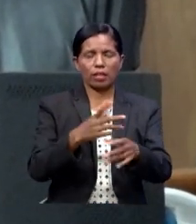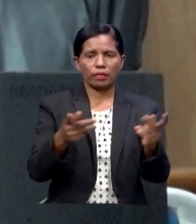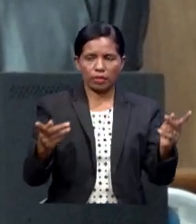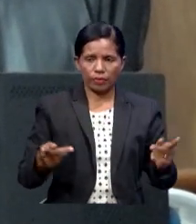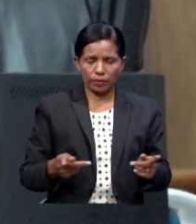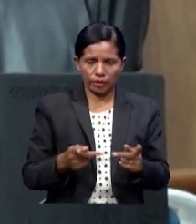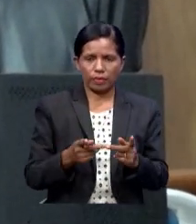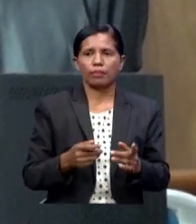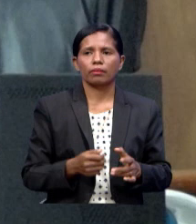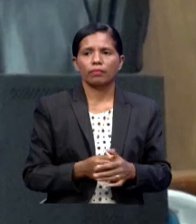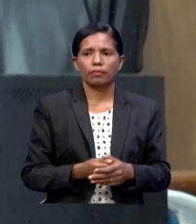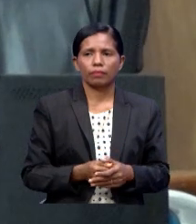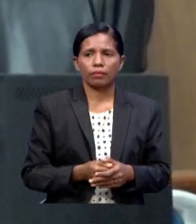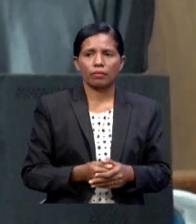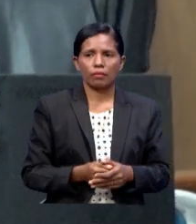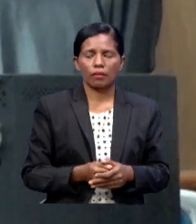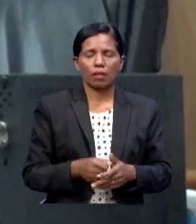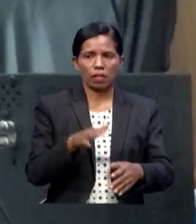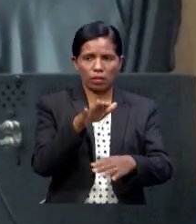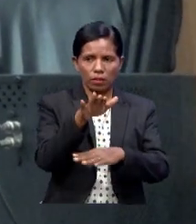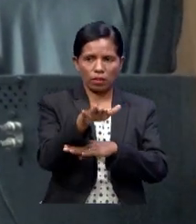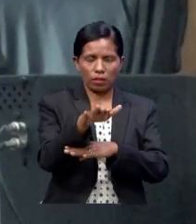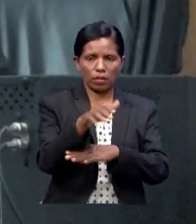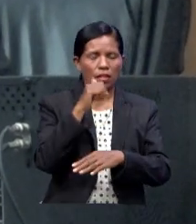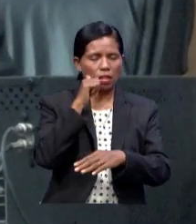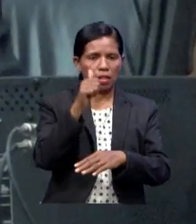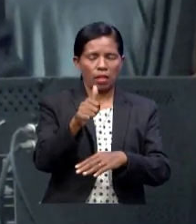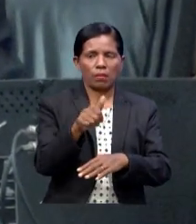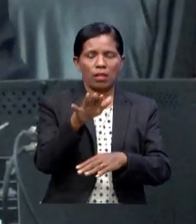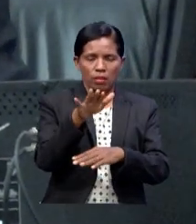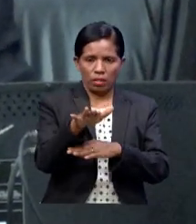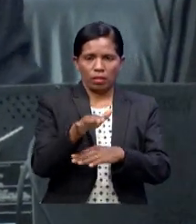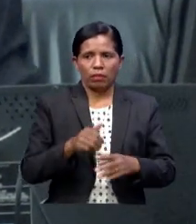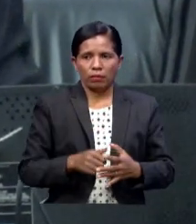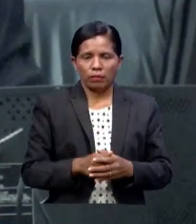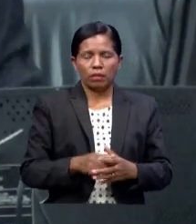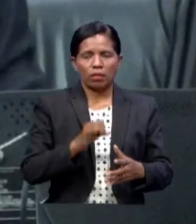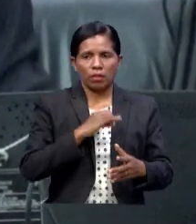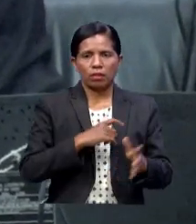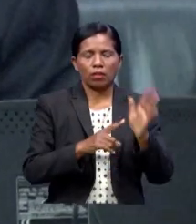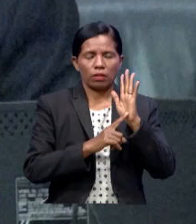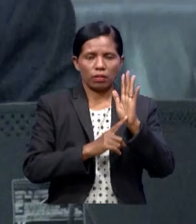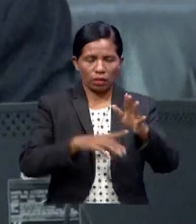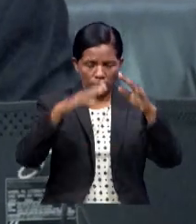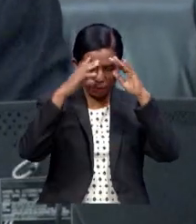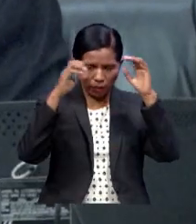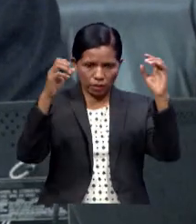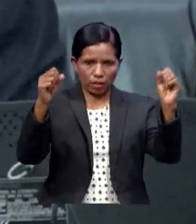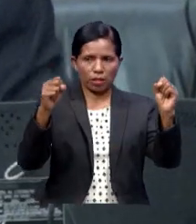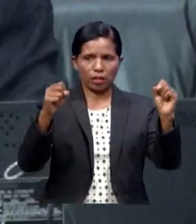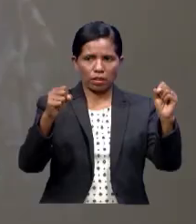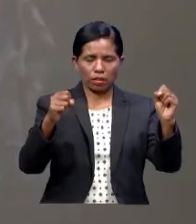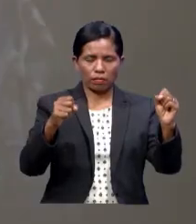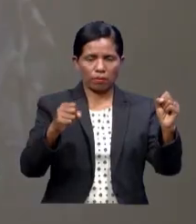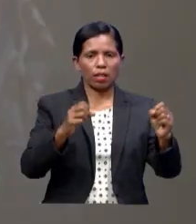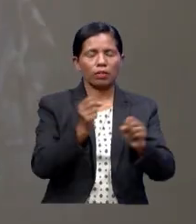em parte loraik aban quarta-feira duni ao se envia que era suba presidente da República ba